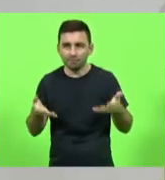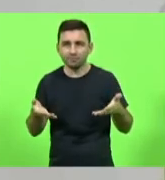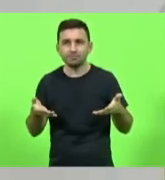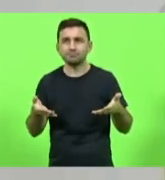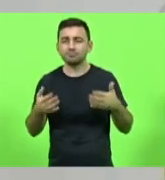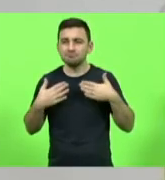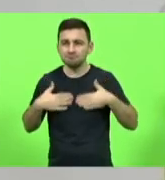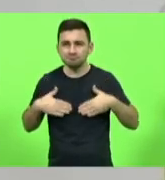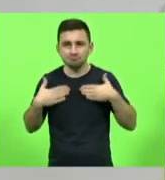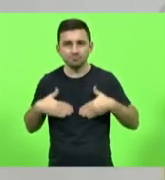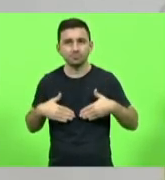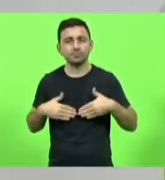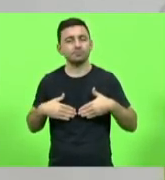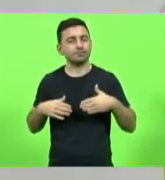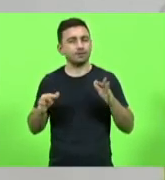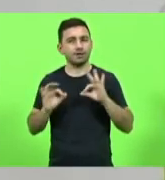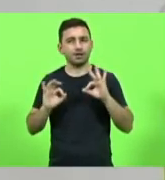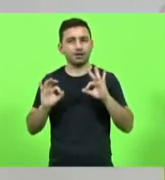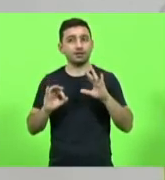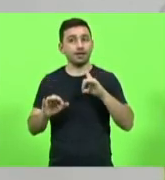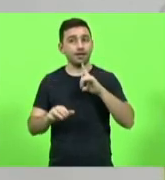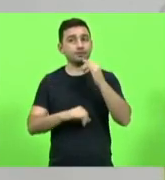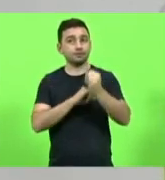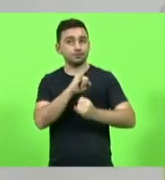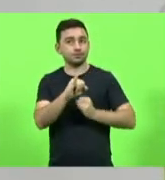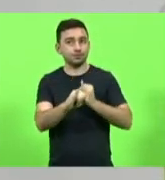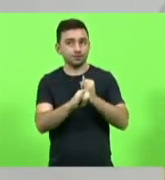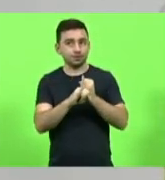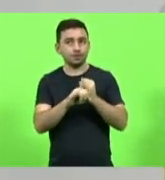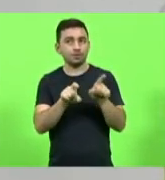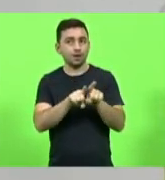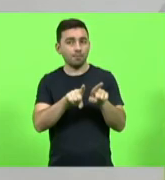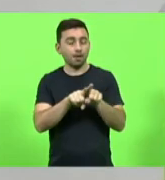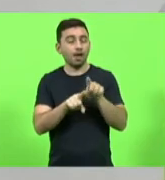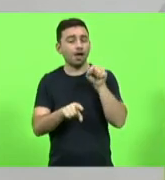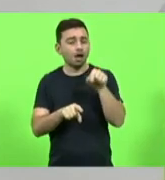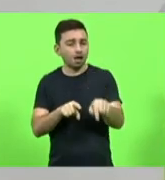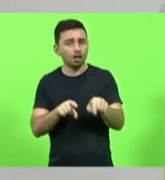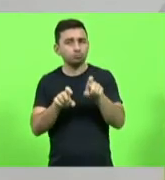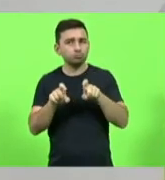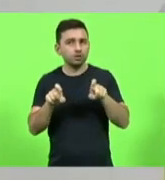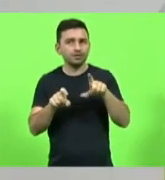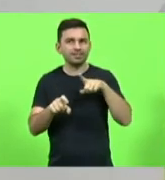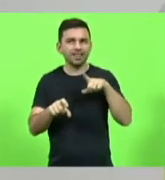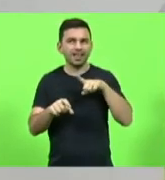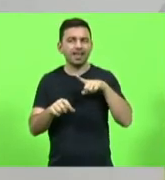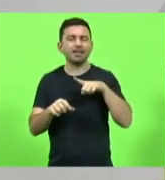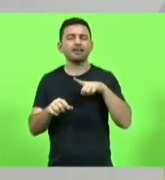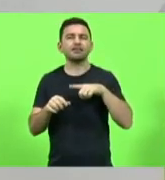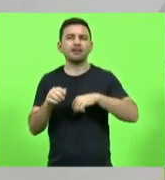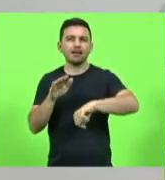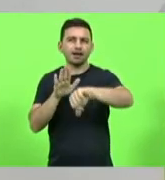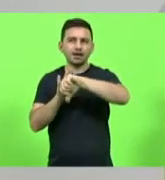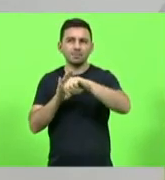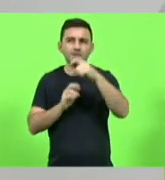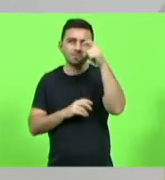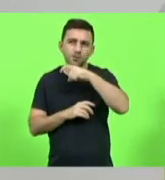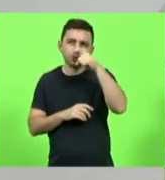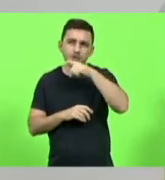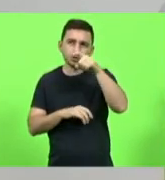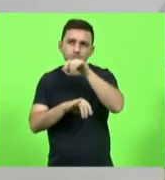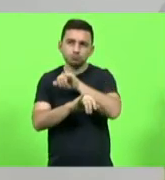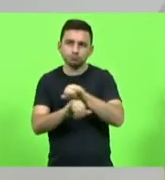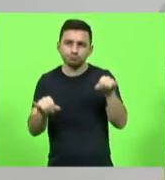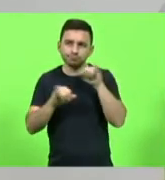Infelizmente, as mídias digitais viraram um campo fértil para o crime da mentira, para a praga